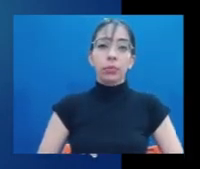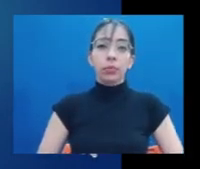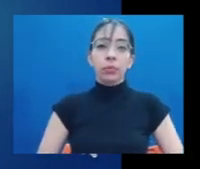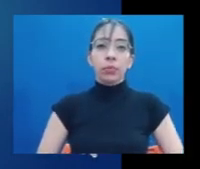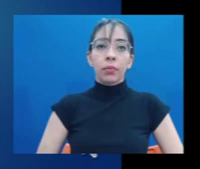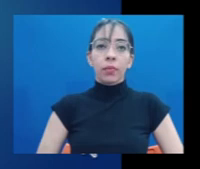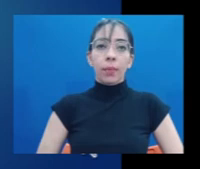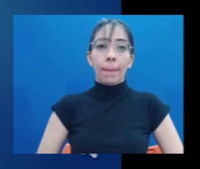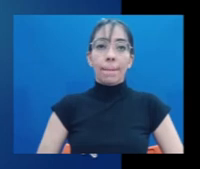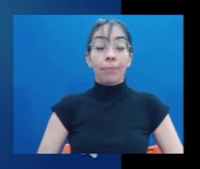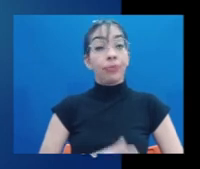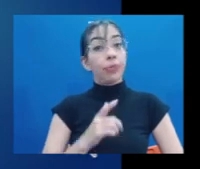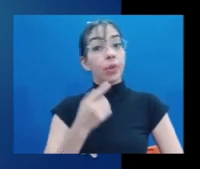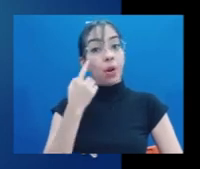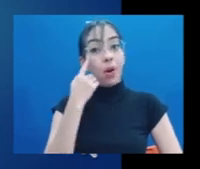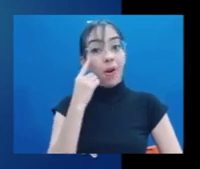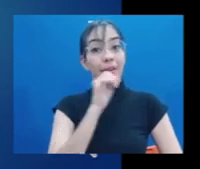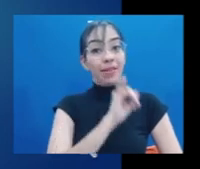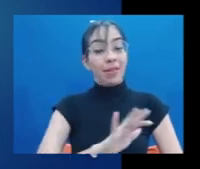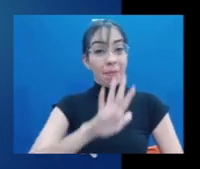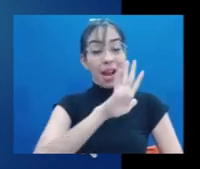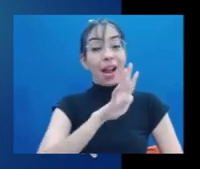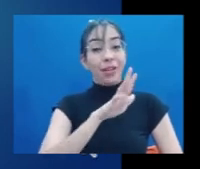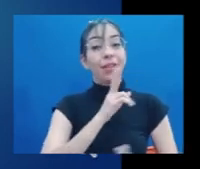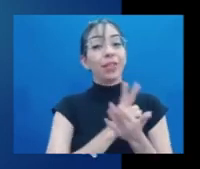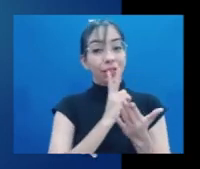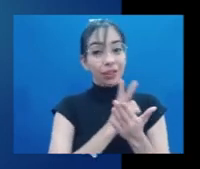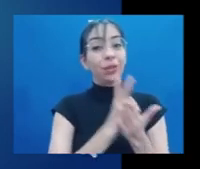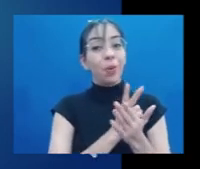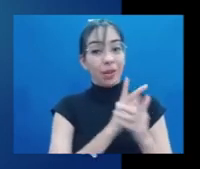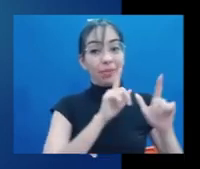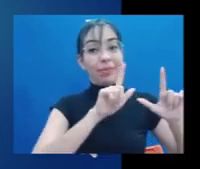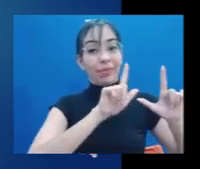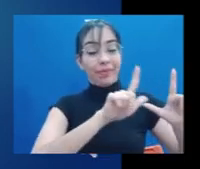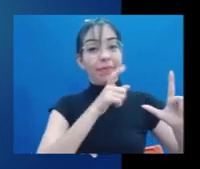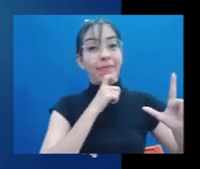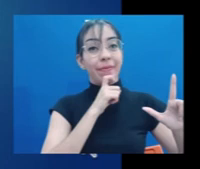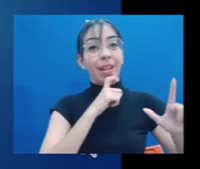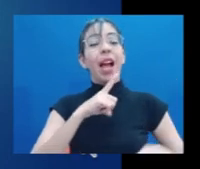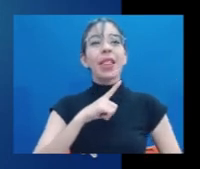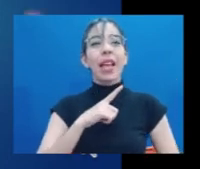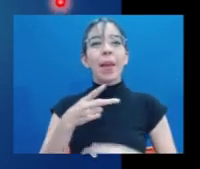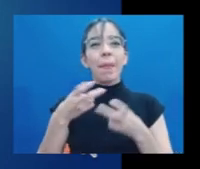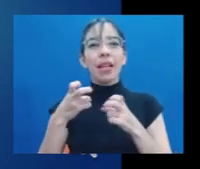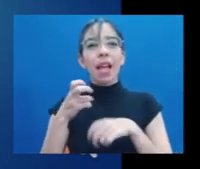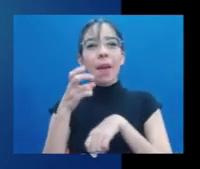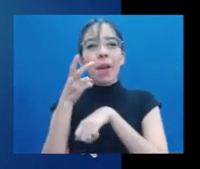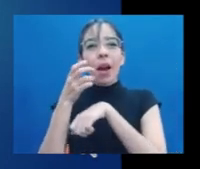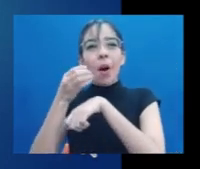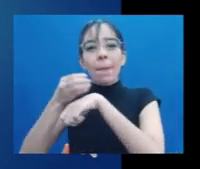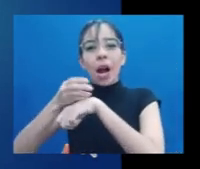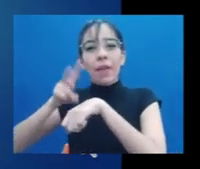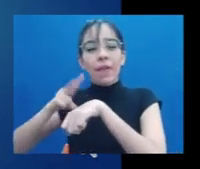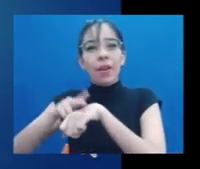para ser descartado, vê realmente se aqueles materiais têm que ser mantidos em geladeira. Porque realmente, né, desse jeito a